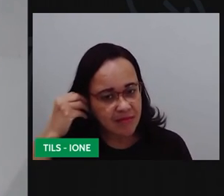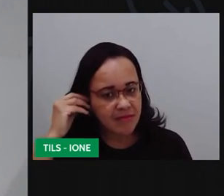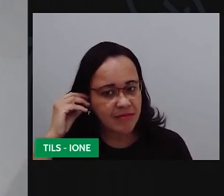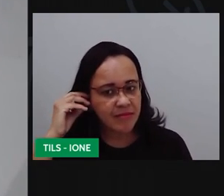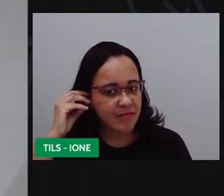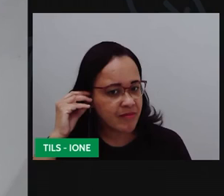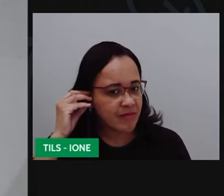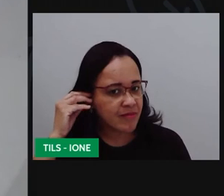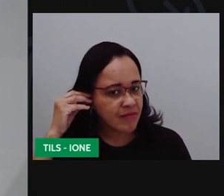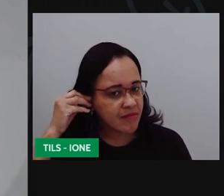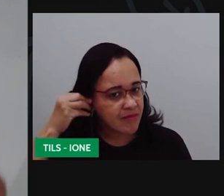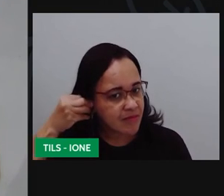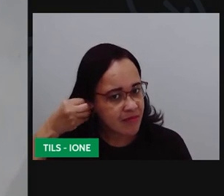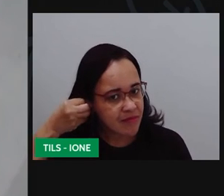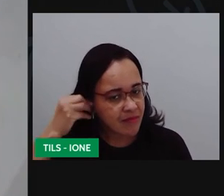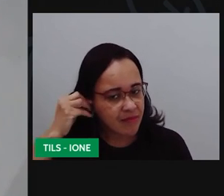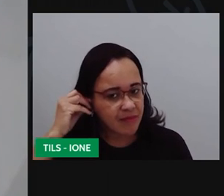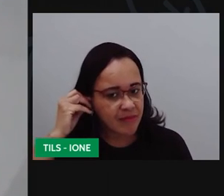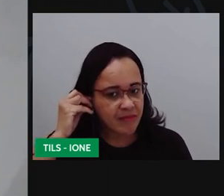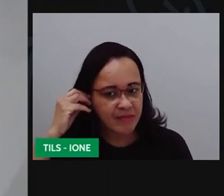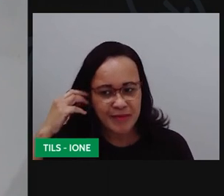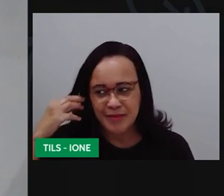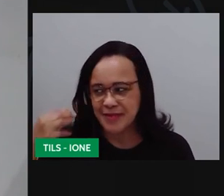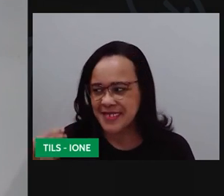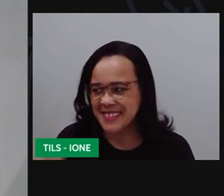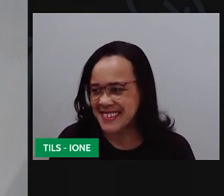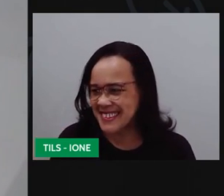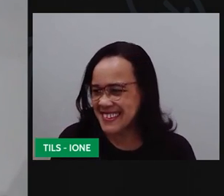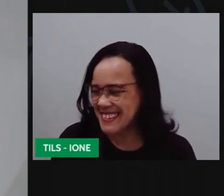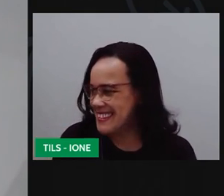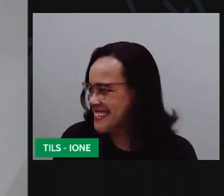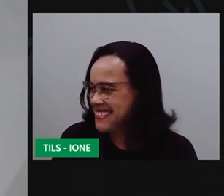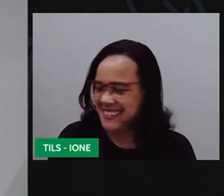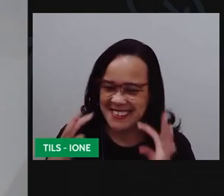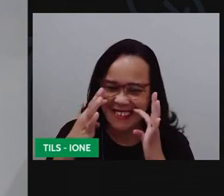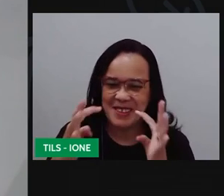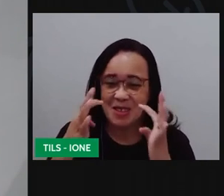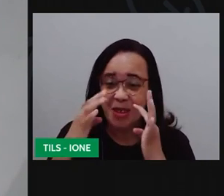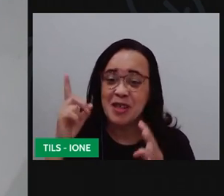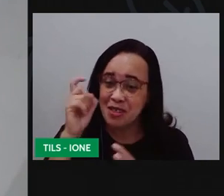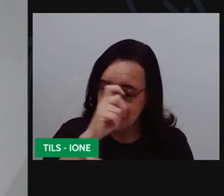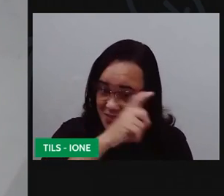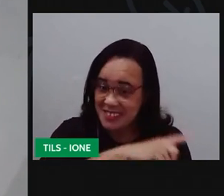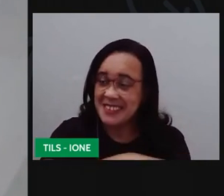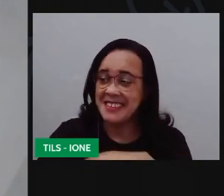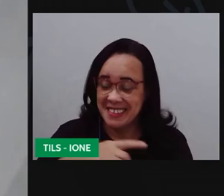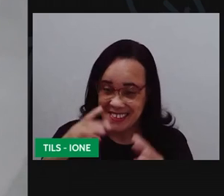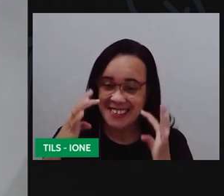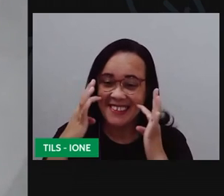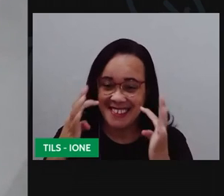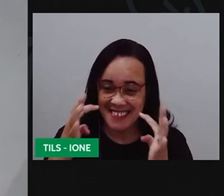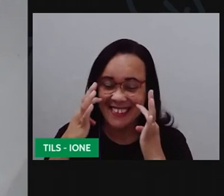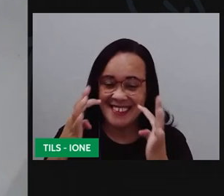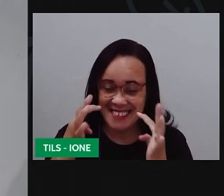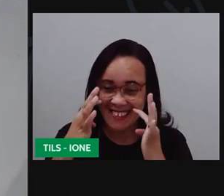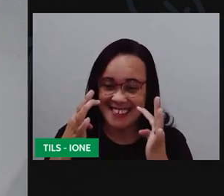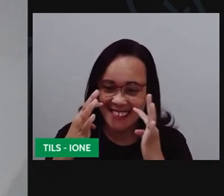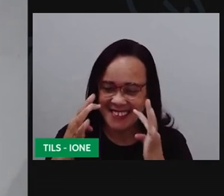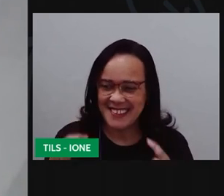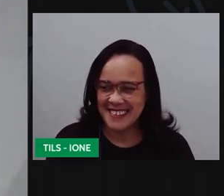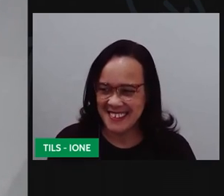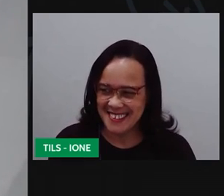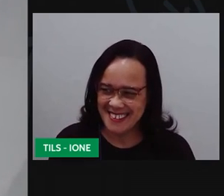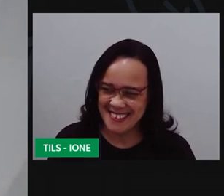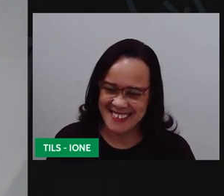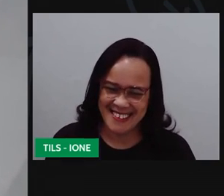nada você consegue entender sem colorida consegue unir preste atenção porque essa é difícil viu para depois não dizer que eu não ensinei